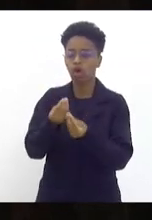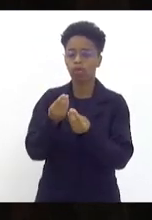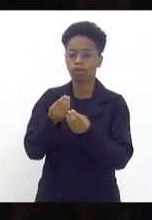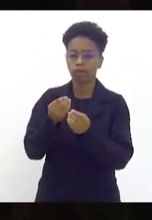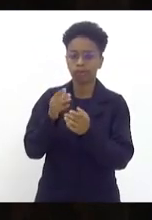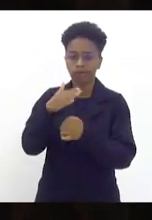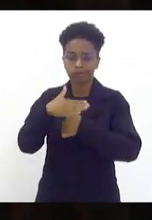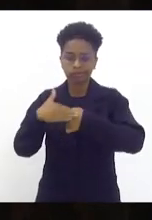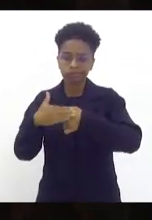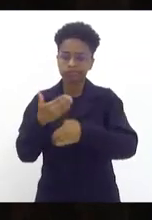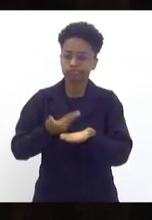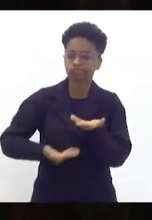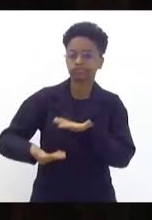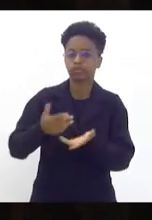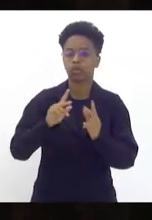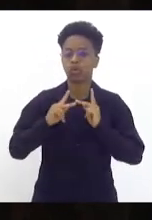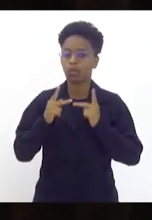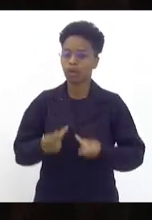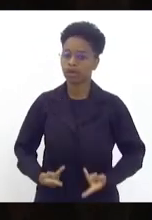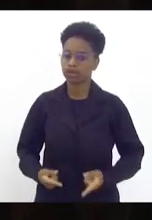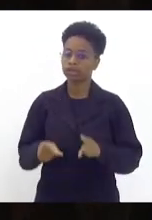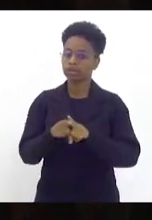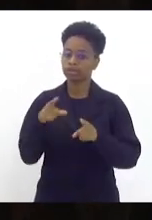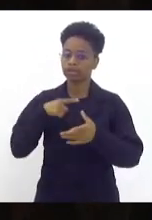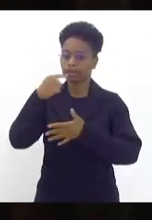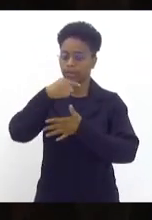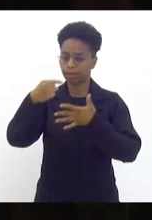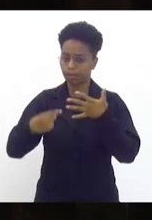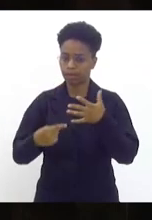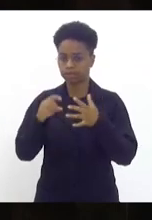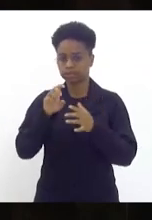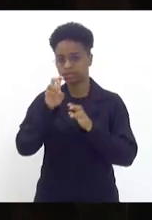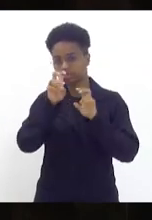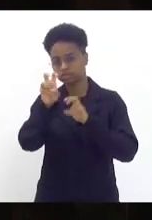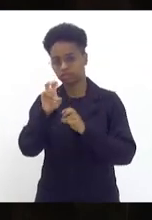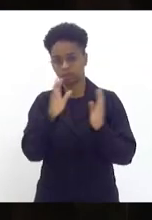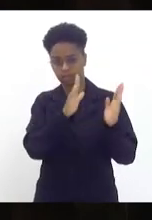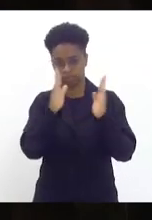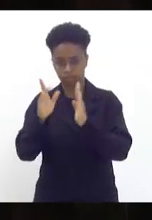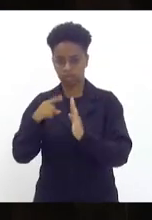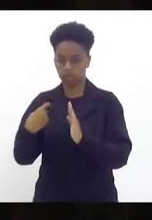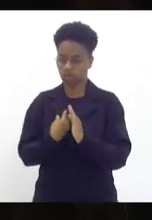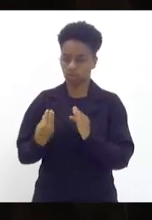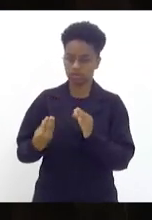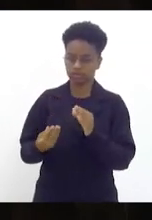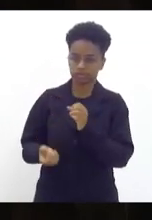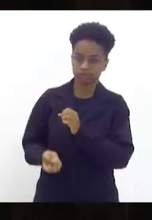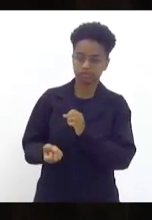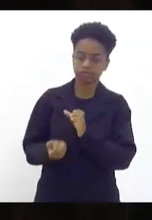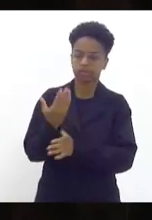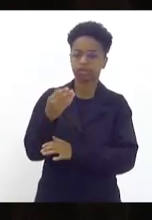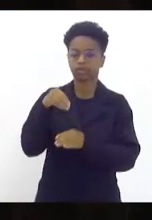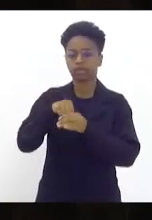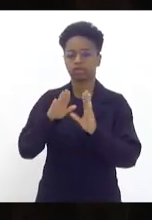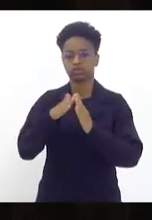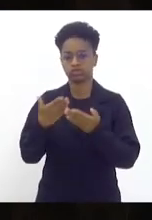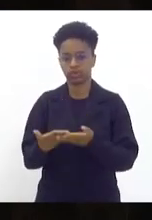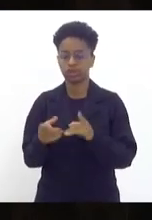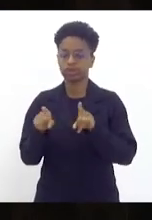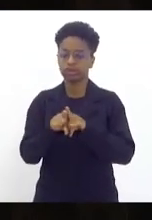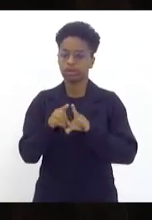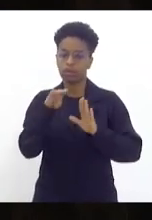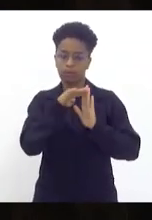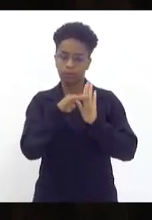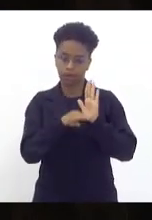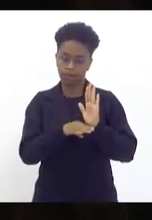humana. Isso está nos módulos que nós colocamos no Família na Escola. Né? E depois, dentro desse programa,